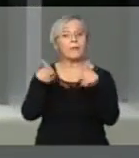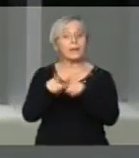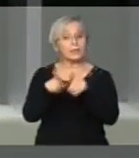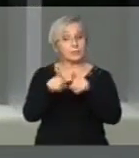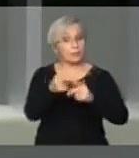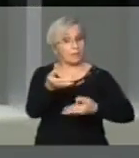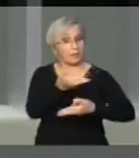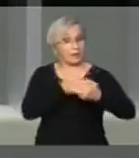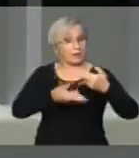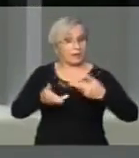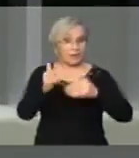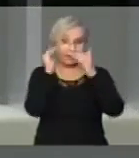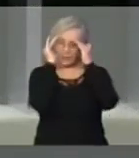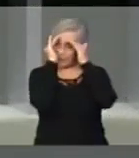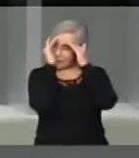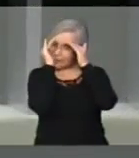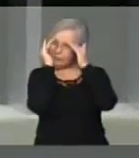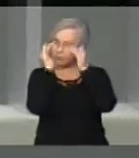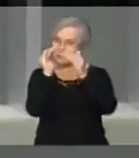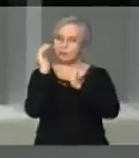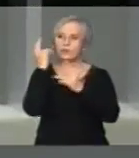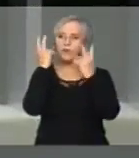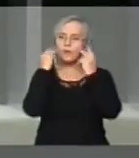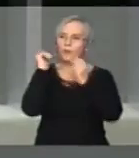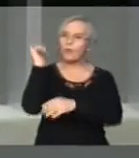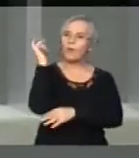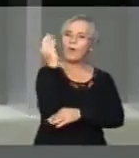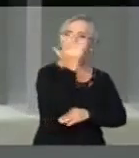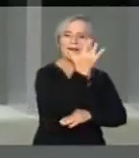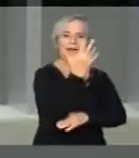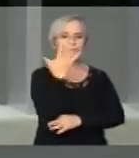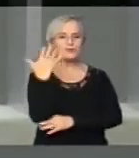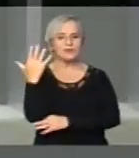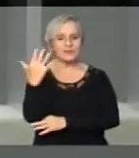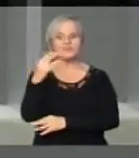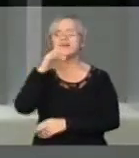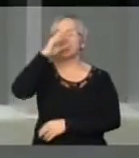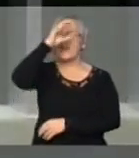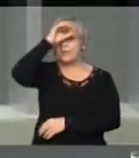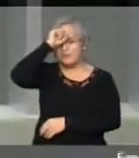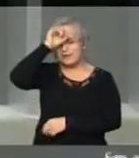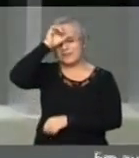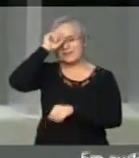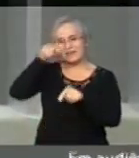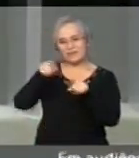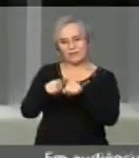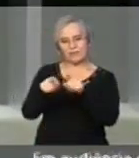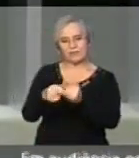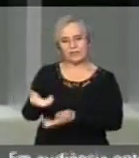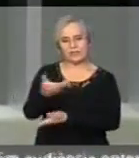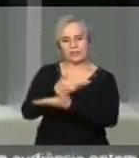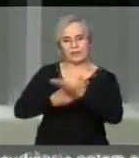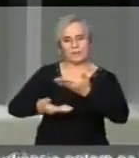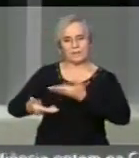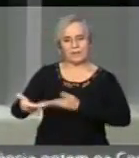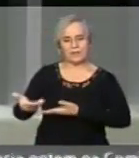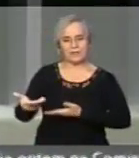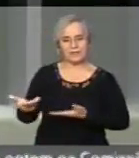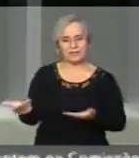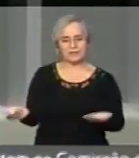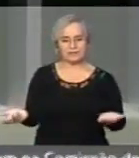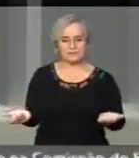relação respeitosa com a natureza, aprendendo com ela. E a gente não naturalizar